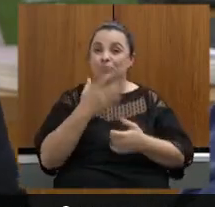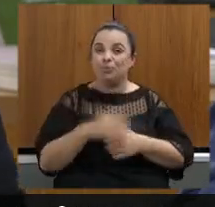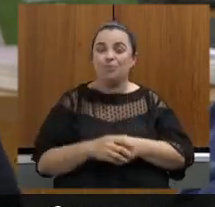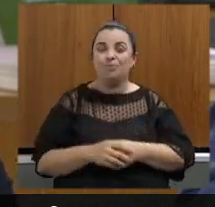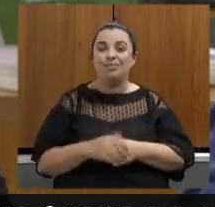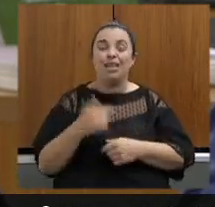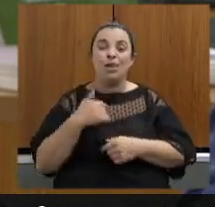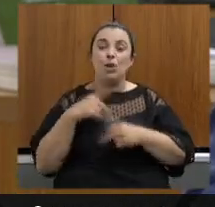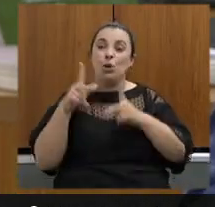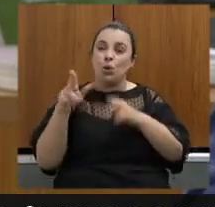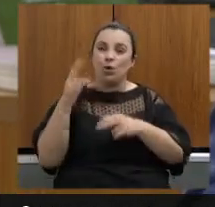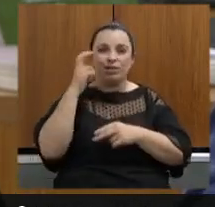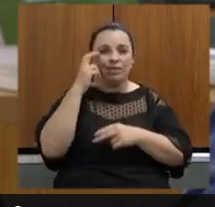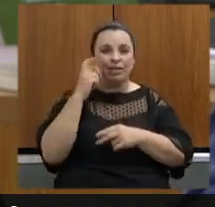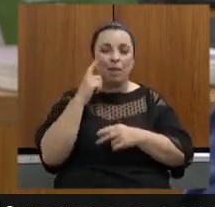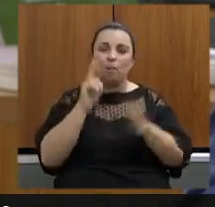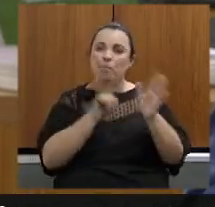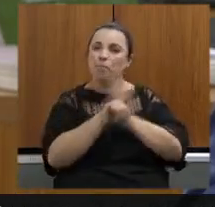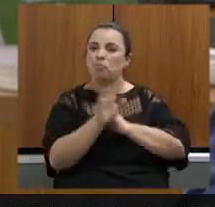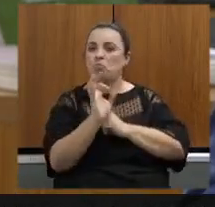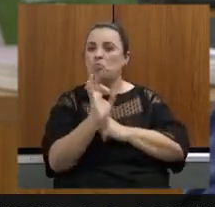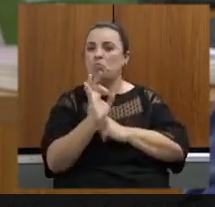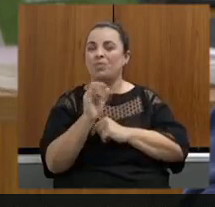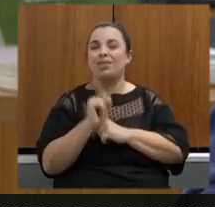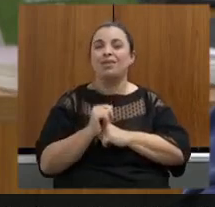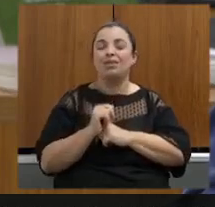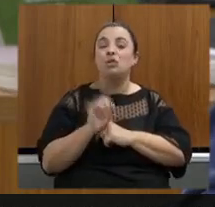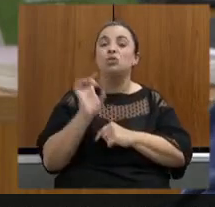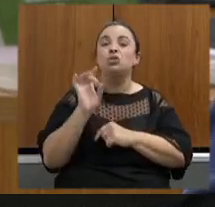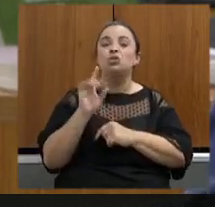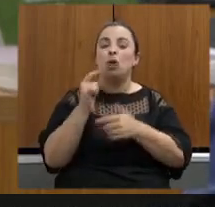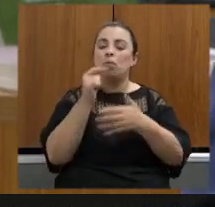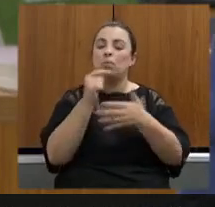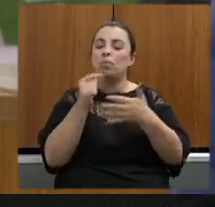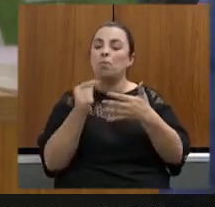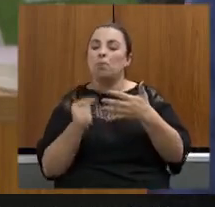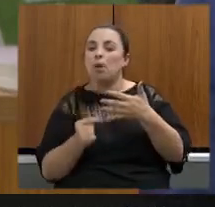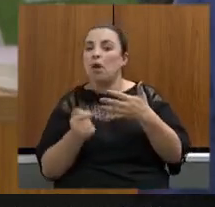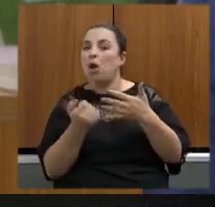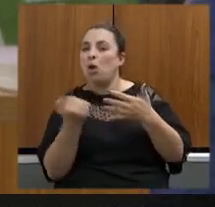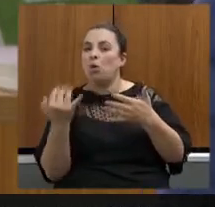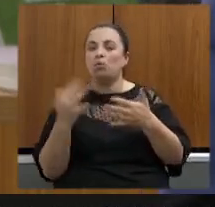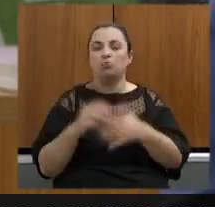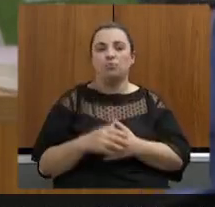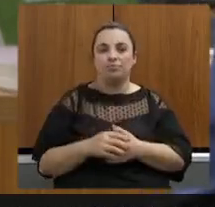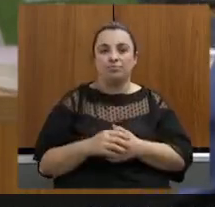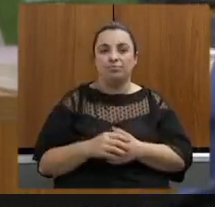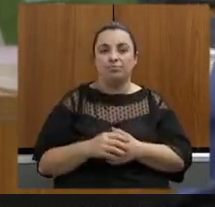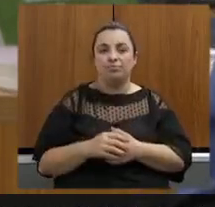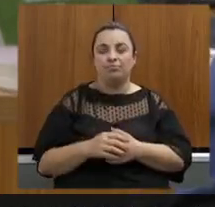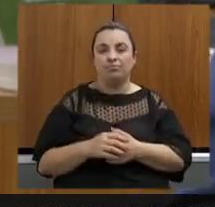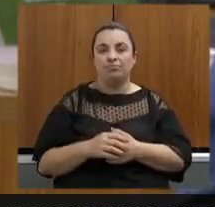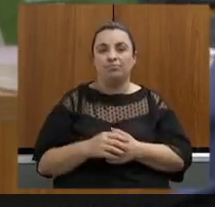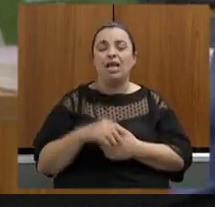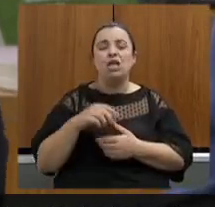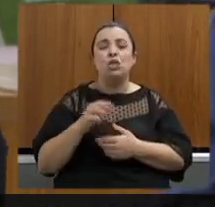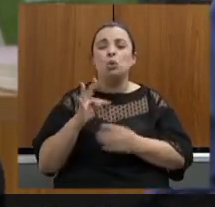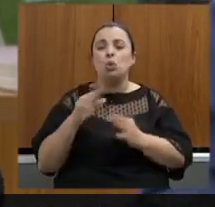Deputado é Guilherme eu não tenho perguntas não eu tenho aqui que ponto lá olha dentro dessa explanação